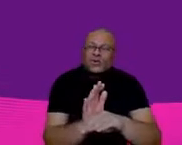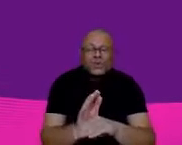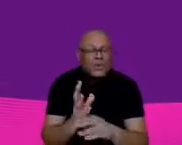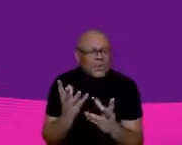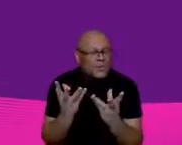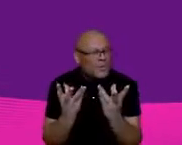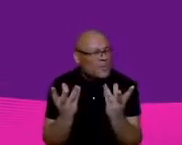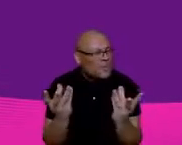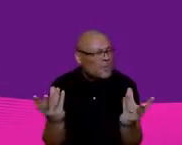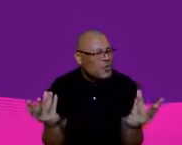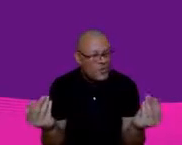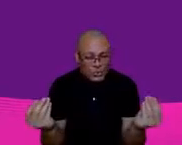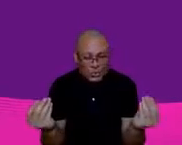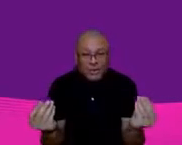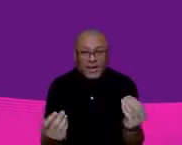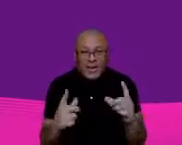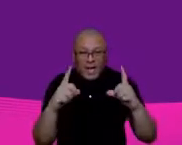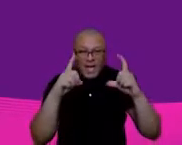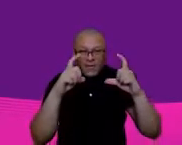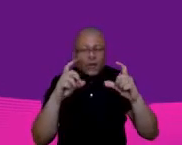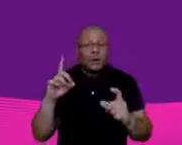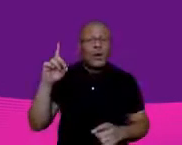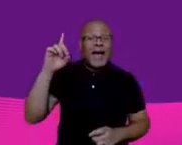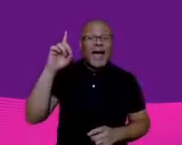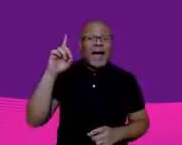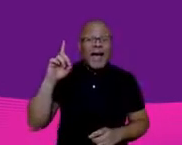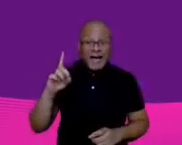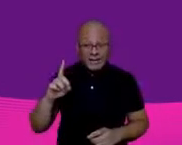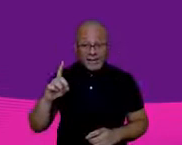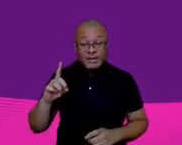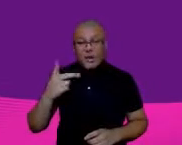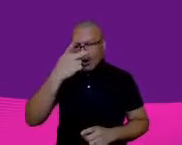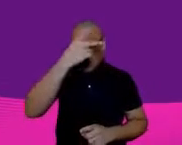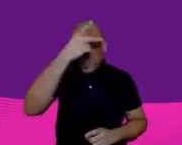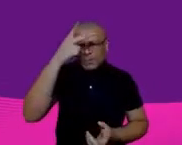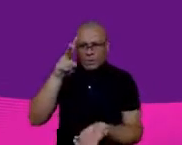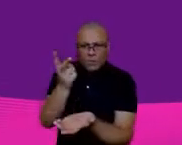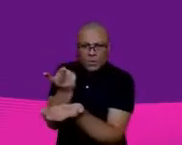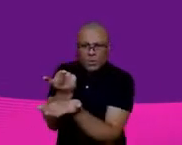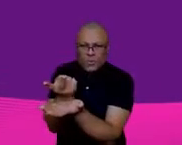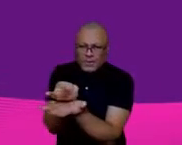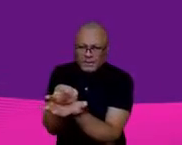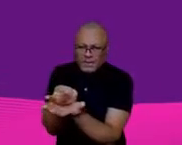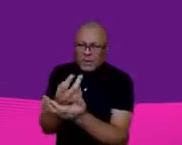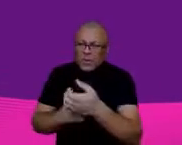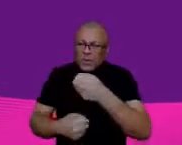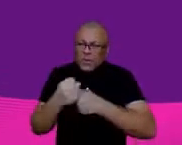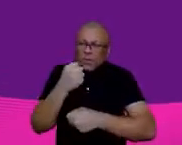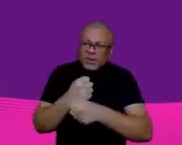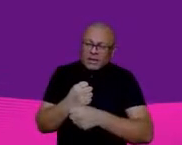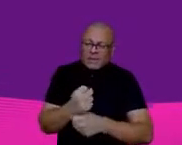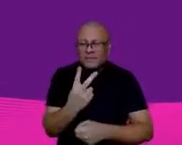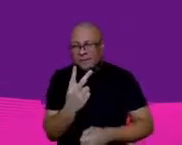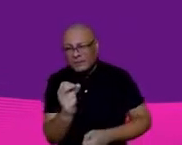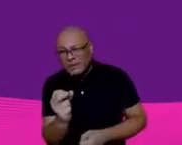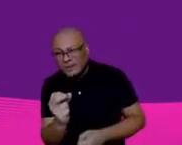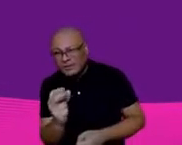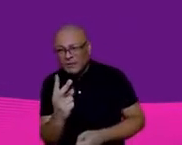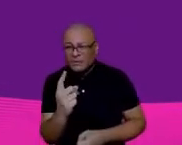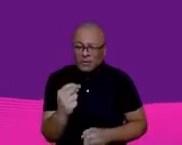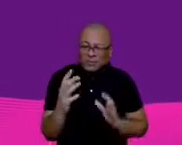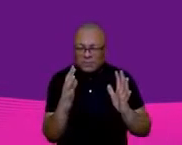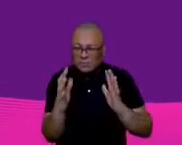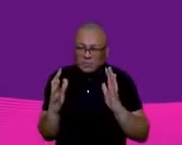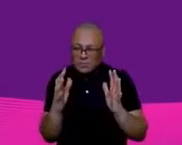foto à direita é uma foto que a gente operou um paciente, se eu não me engano, ano passado ou esse ano, agora não estou lembrado. Algumas cirurgias que a gente tem